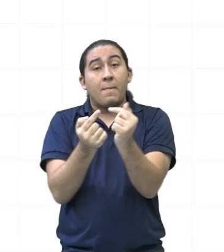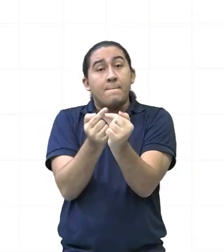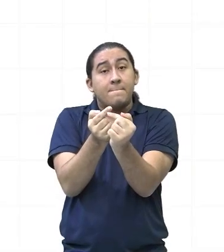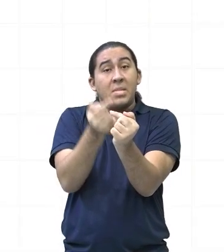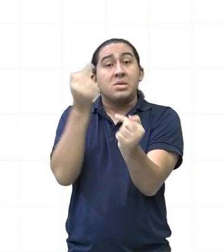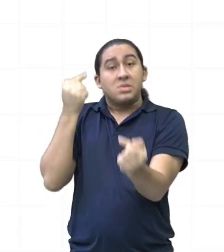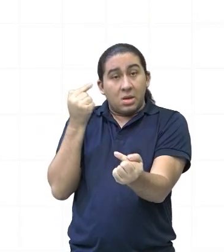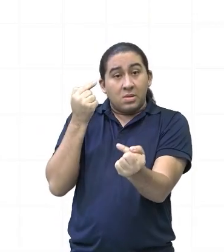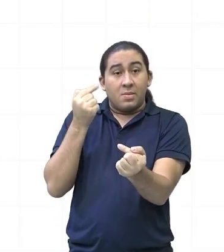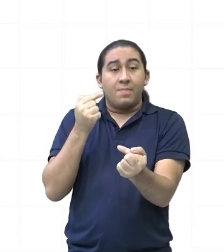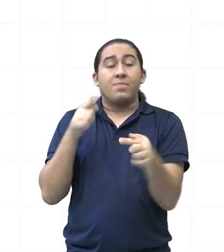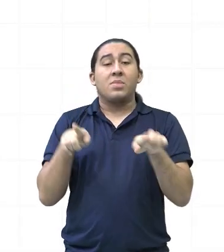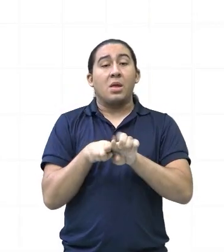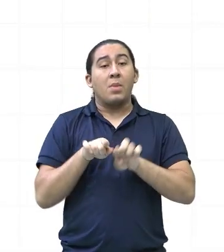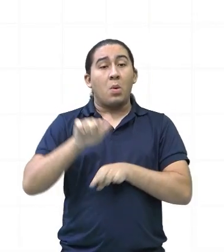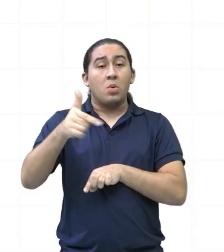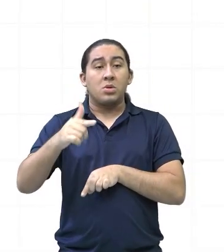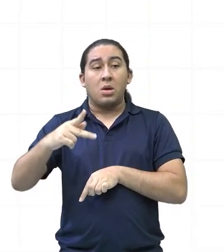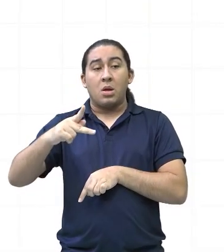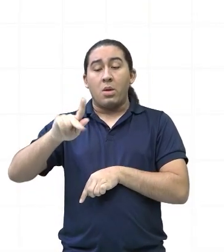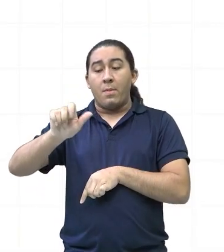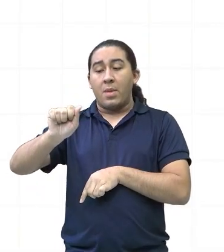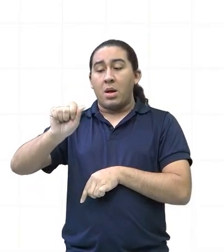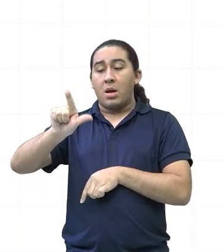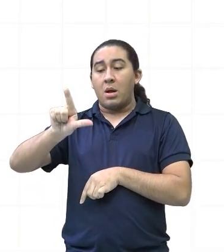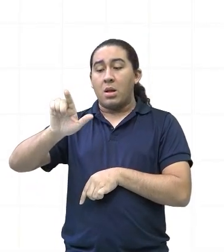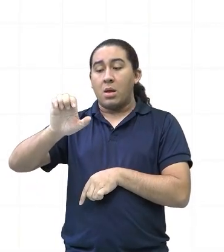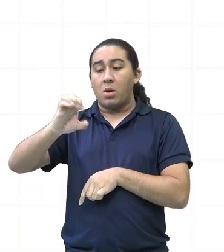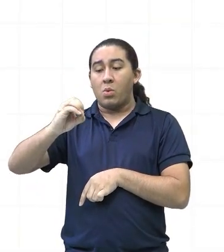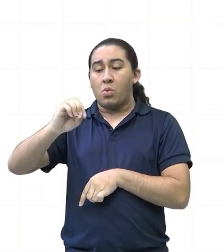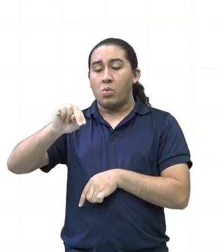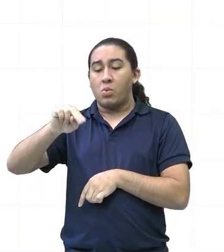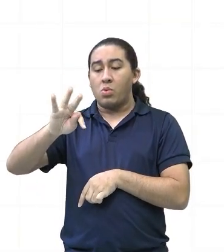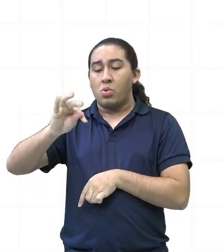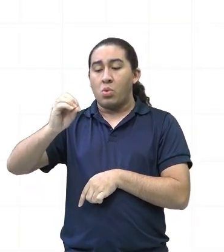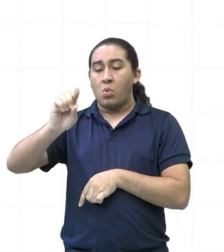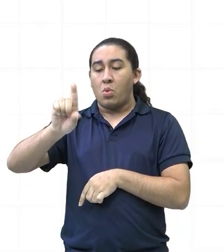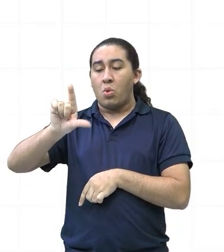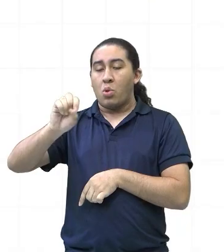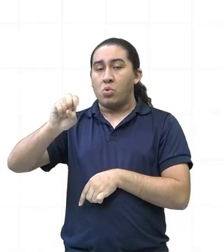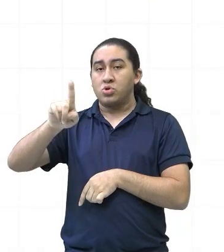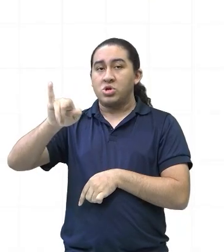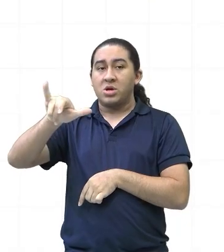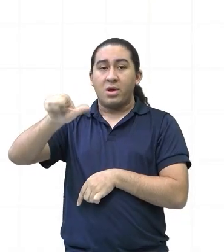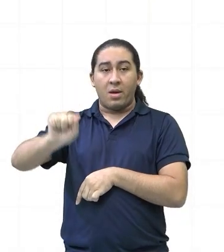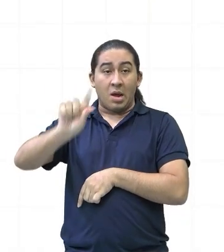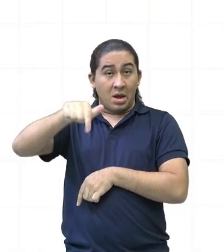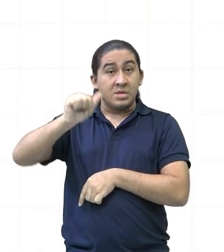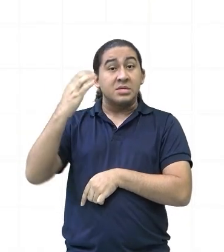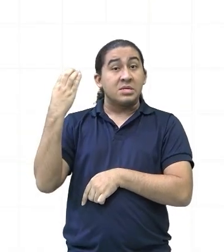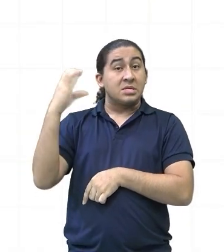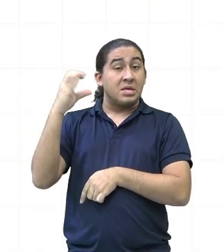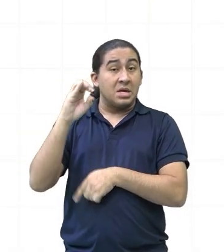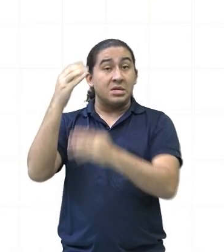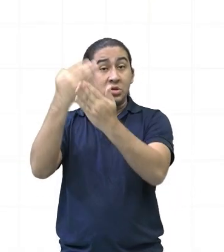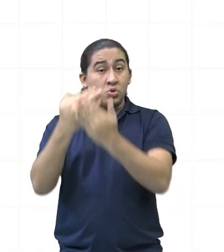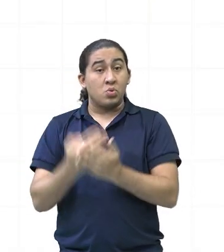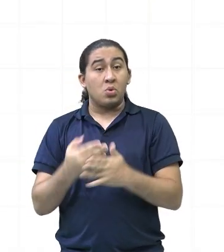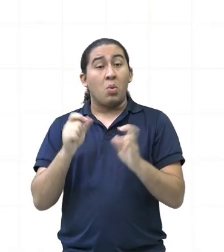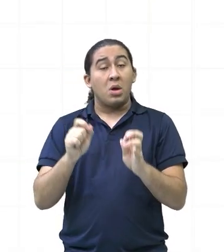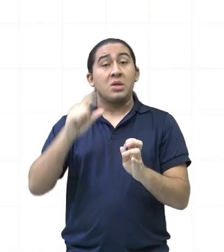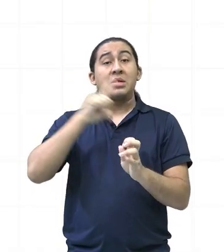a paleontologia. O que é a paleontologia? Ciência, então, que estuda os